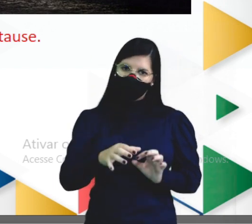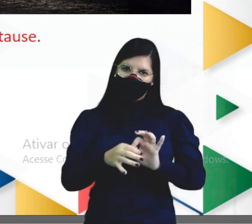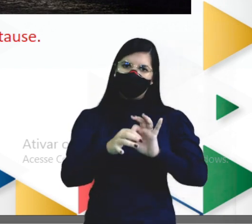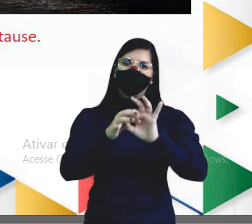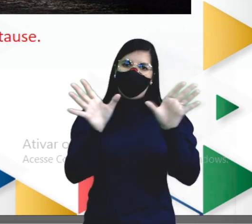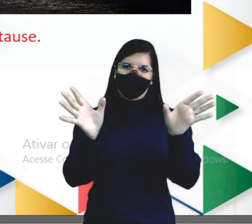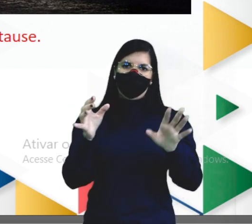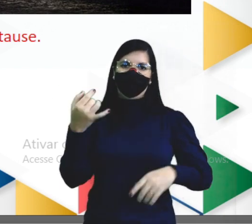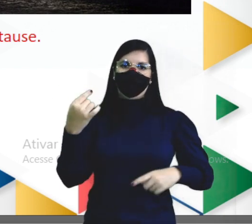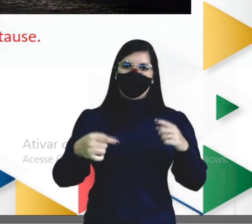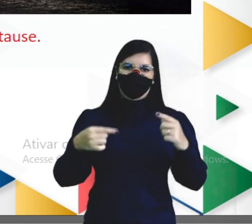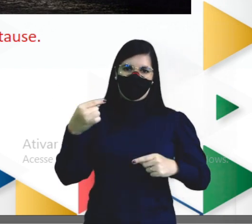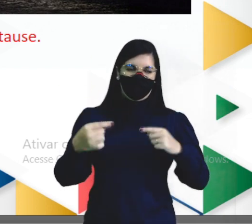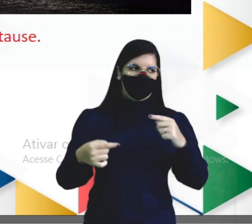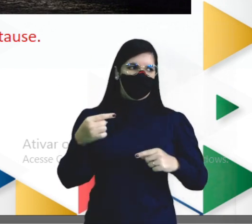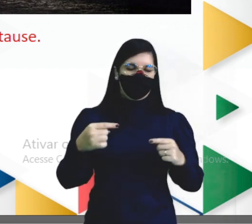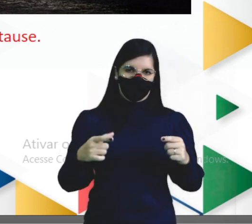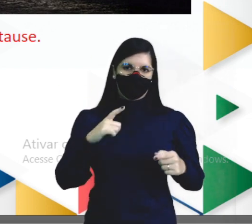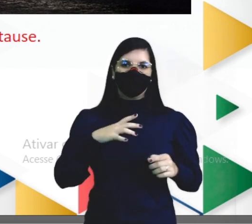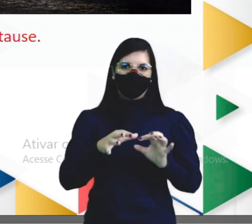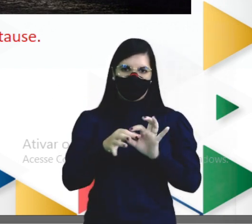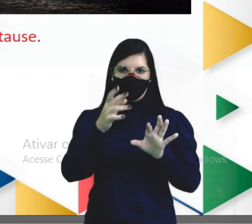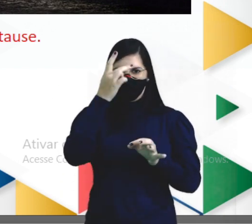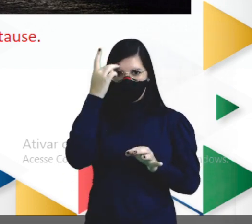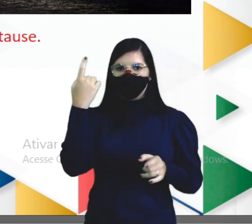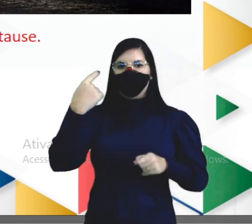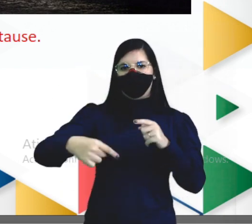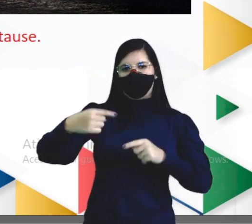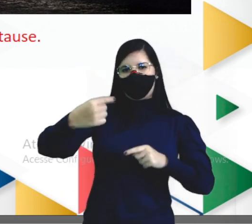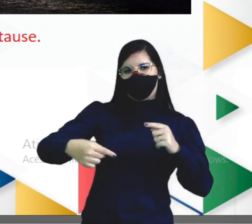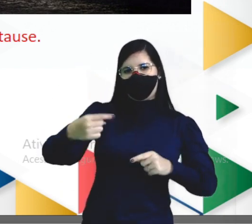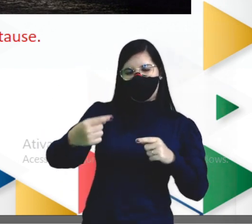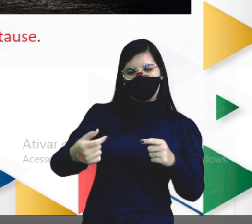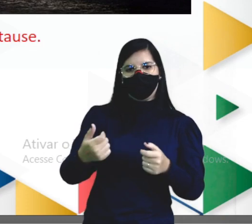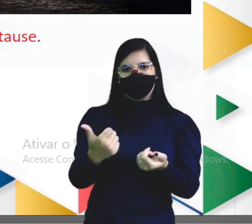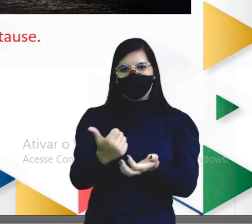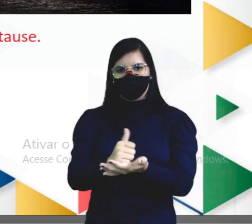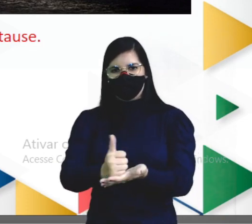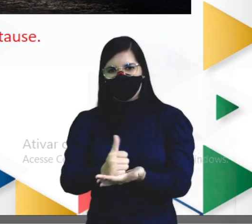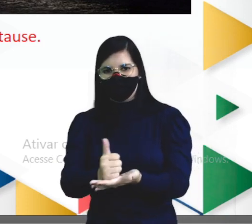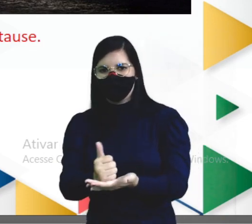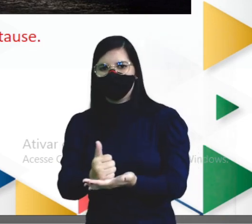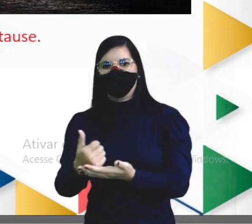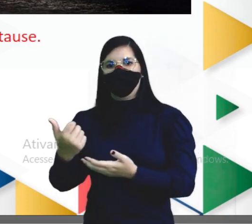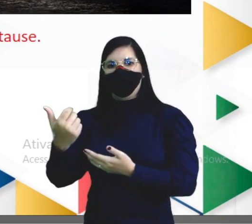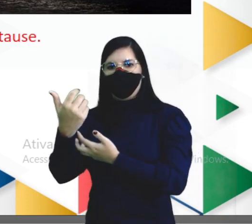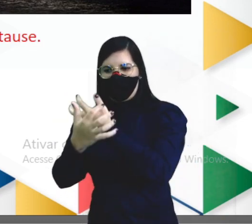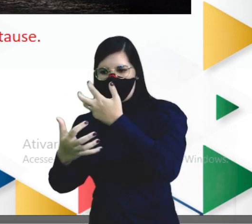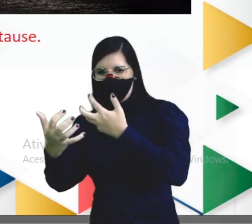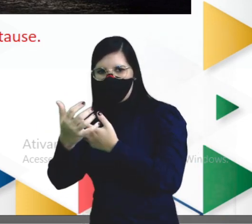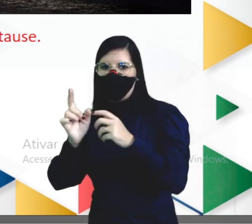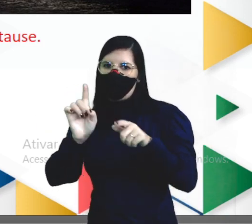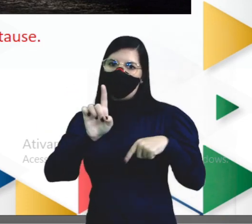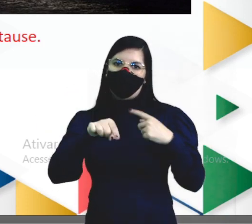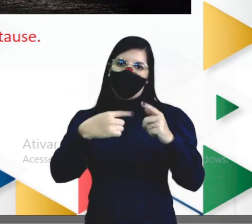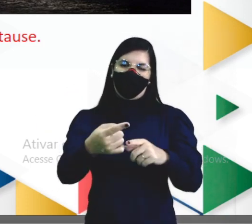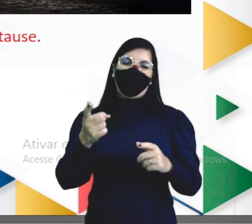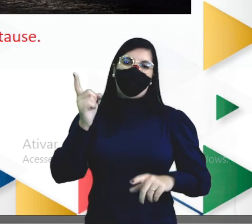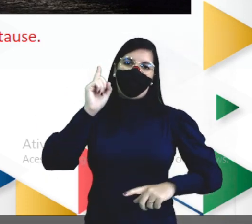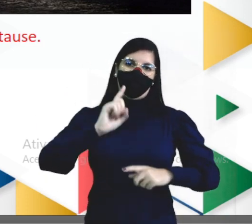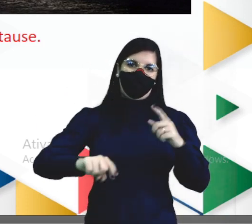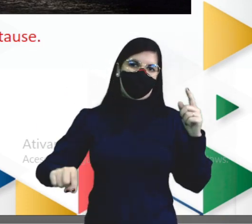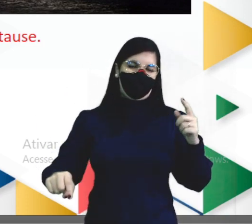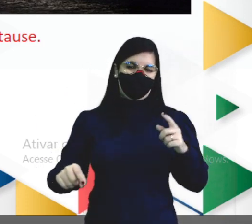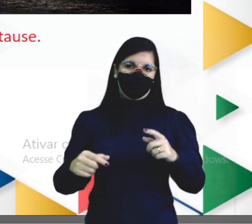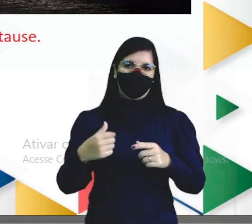jogos. Então, tinha esse cassino que, além das pessoas jogarem, se apresentavam, cantavam, né? E depois o cassino foi proibido, né? Os jogos